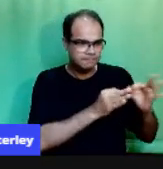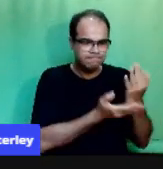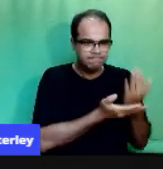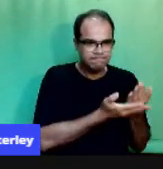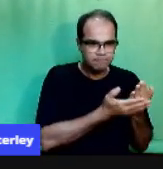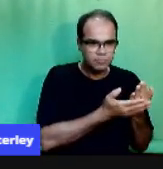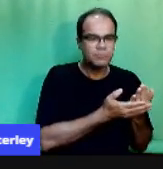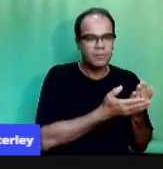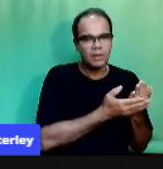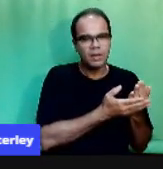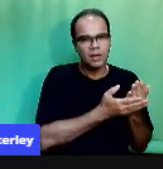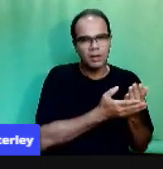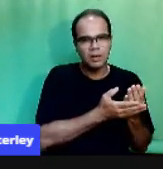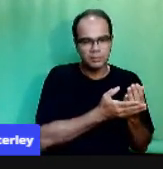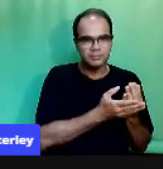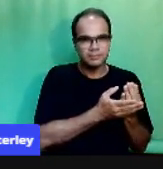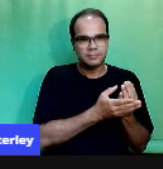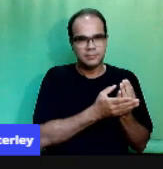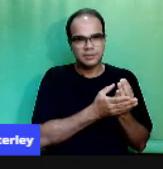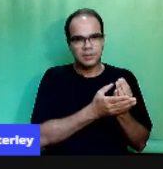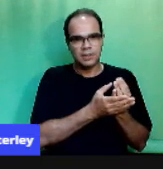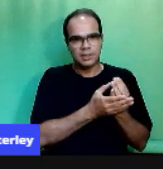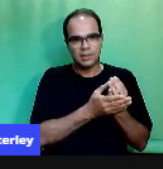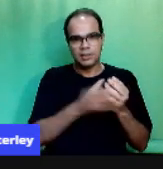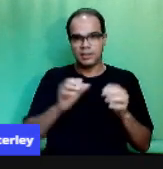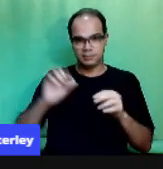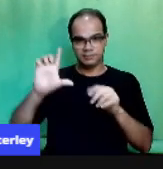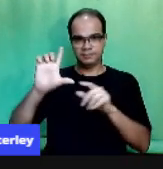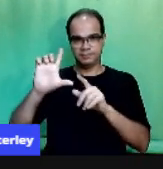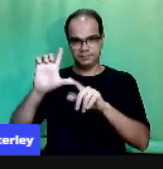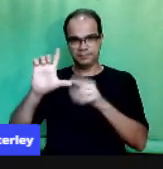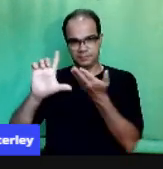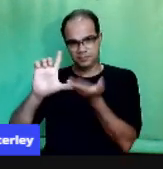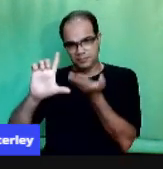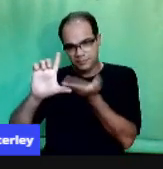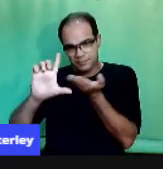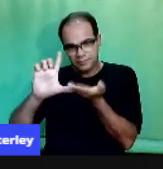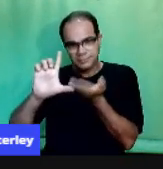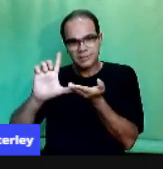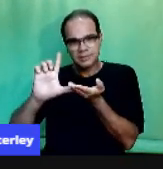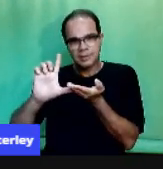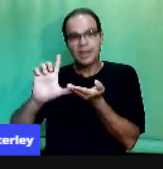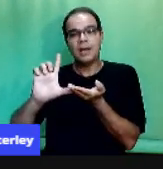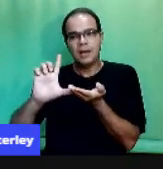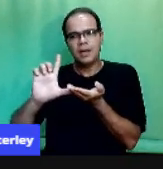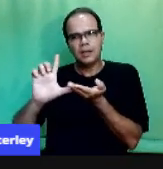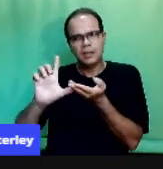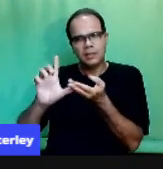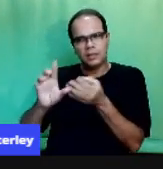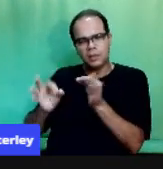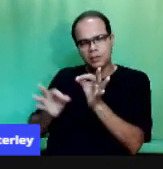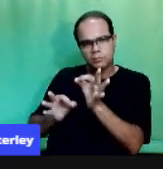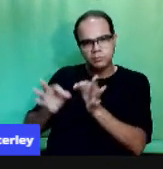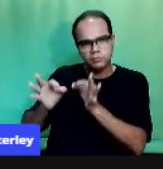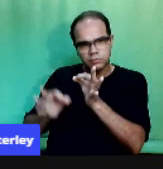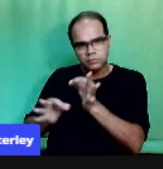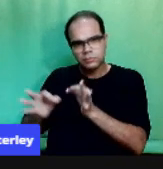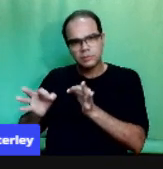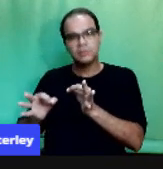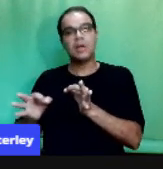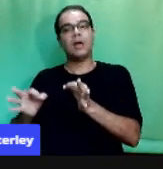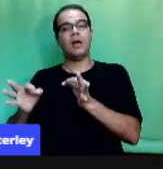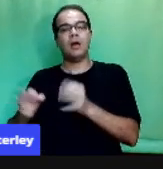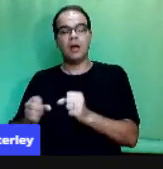sua sala de aula virtual de uma maneira que seja compreensível e que também ele pode